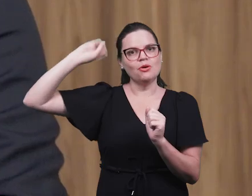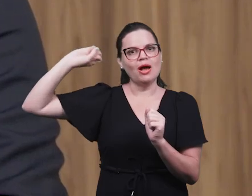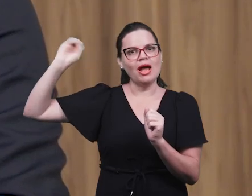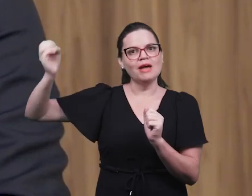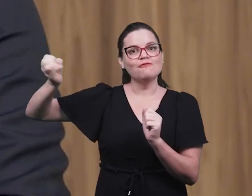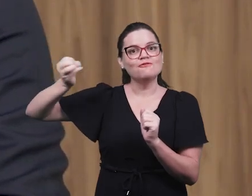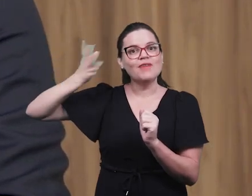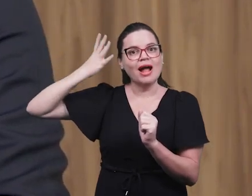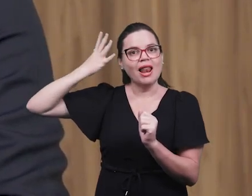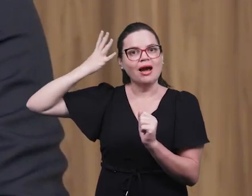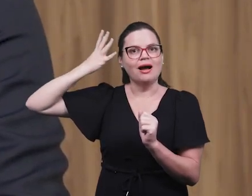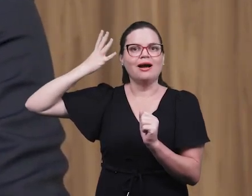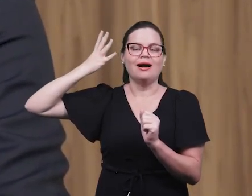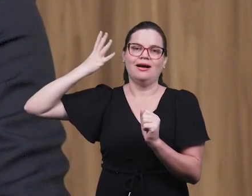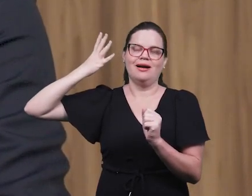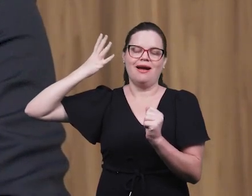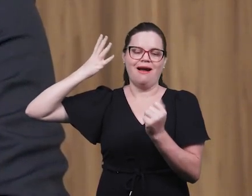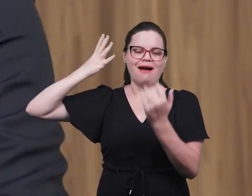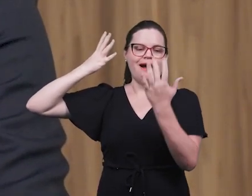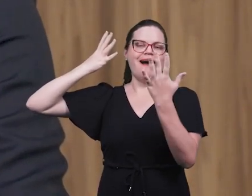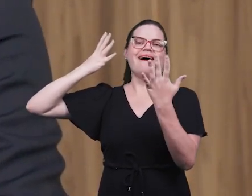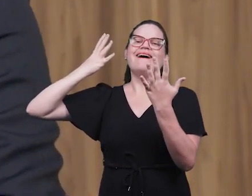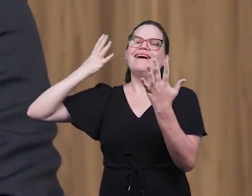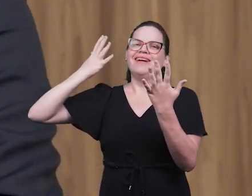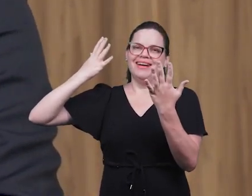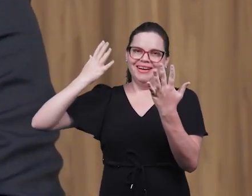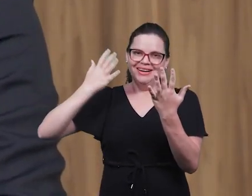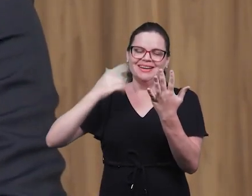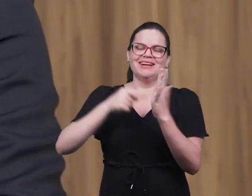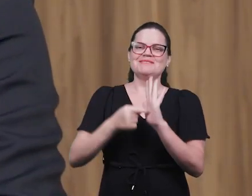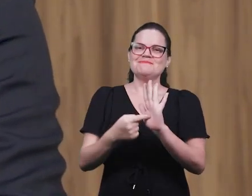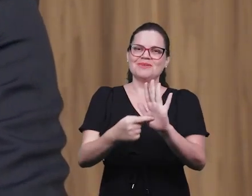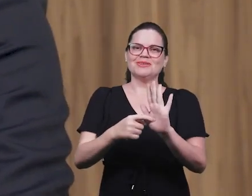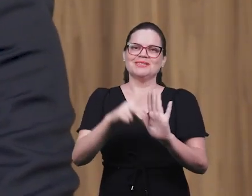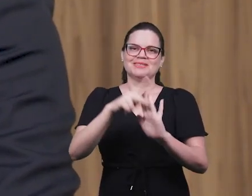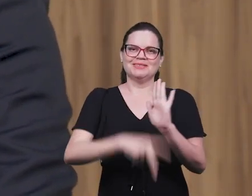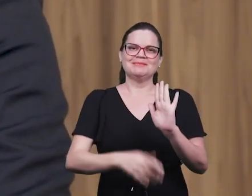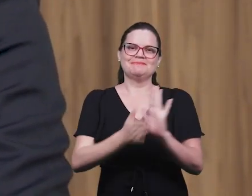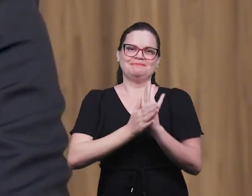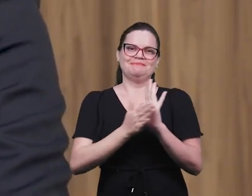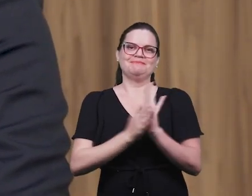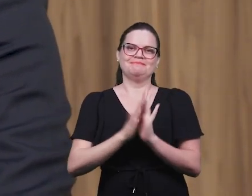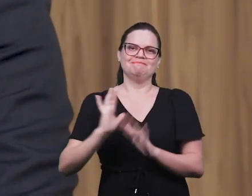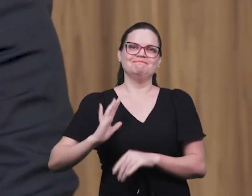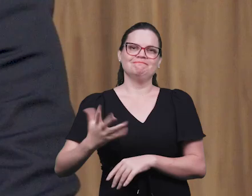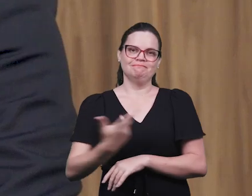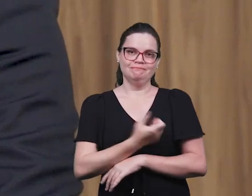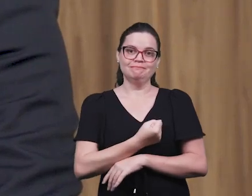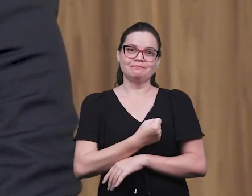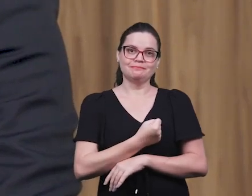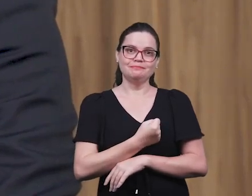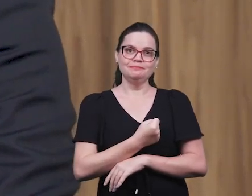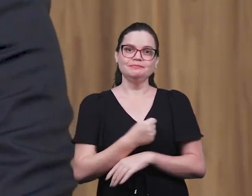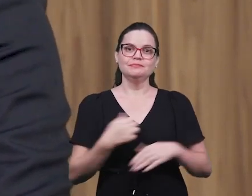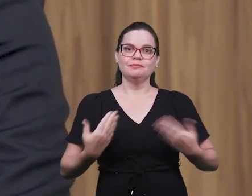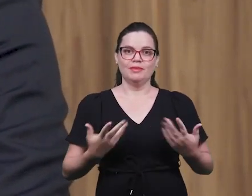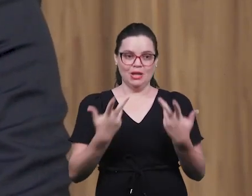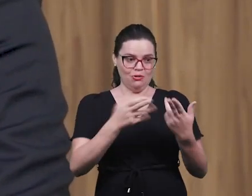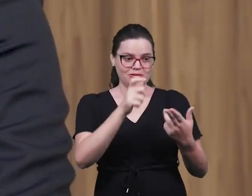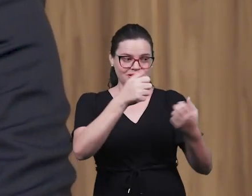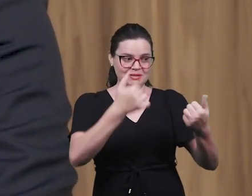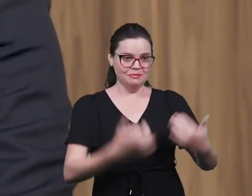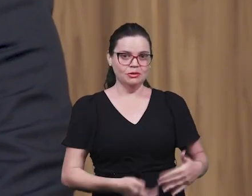revelando o Senhor Jesus, aí acontece o mistério da salvação, né, pastor Sérgio? Igual esse exemplo que o Senhor deu. O homem